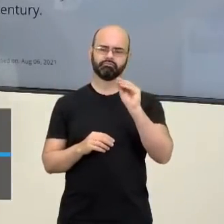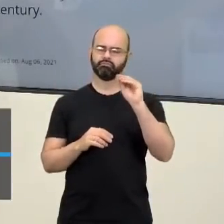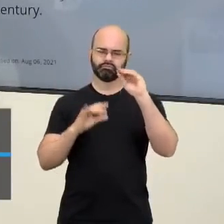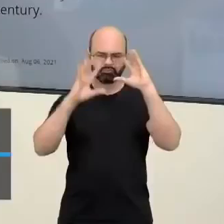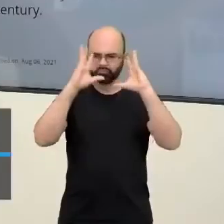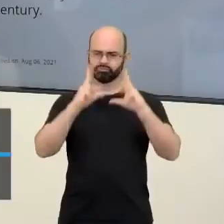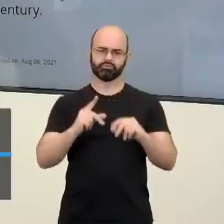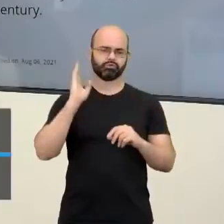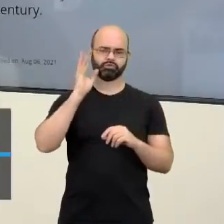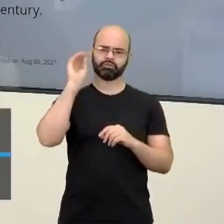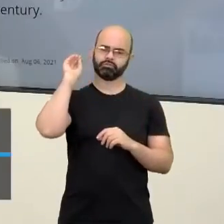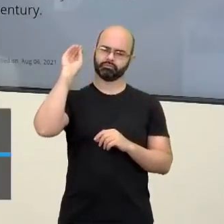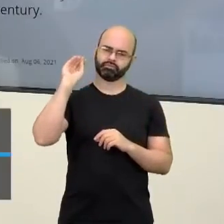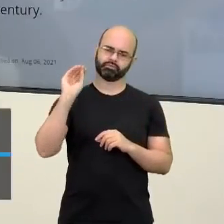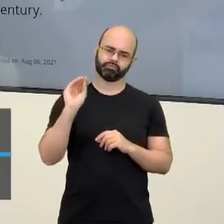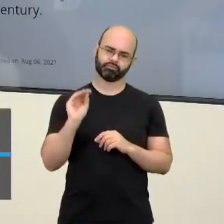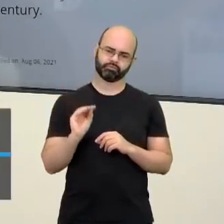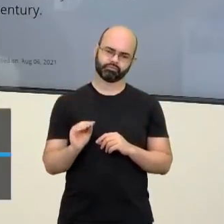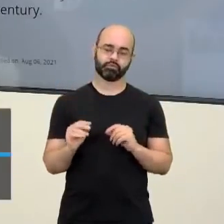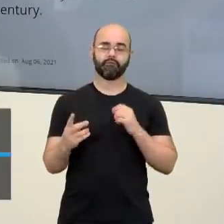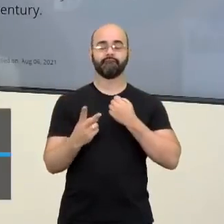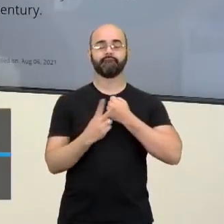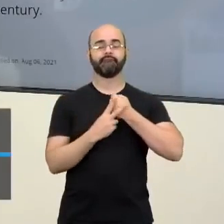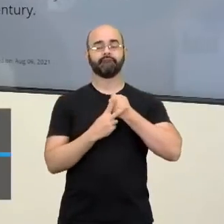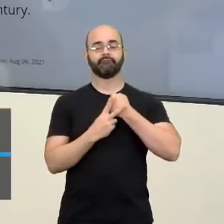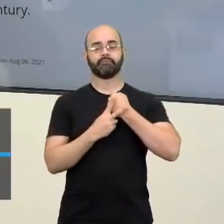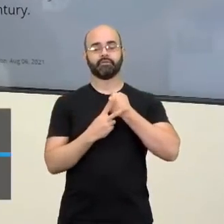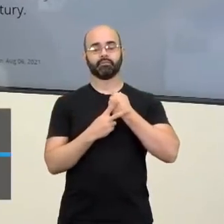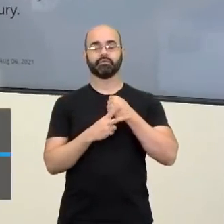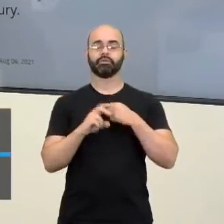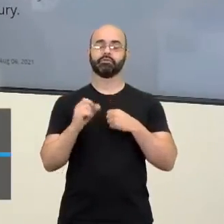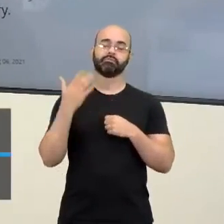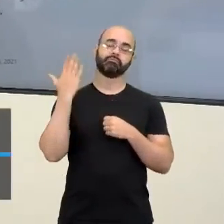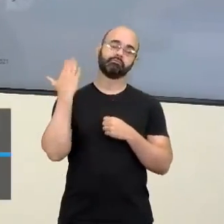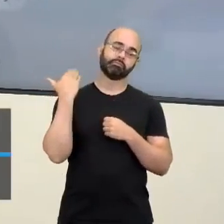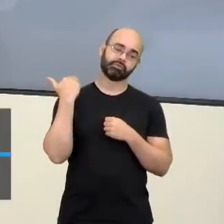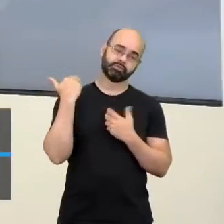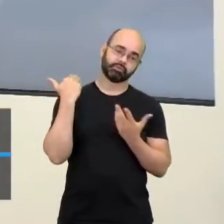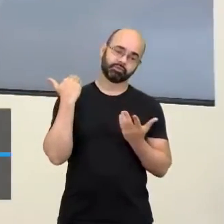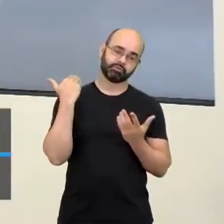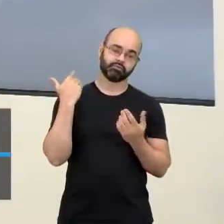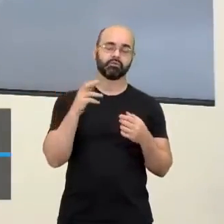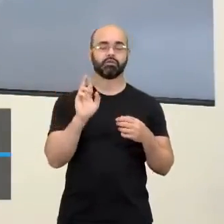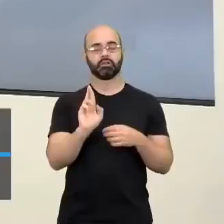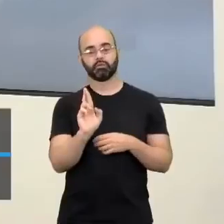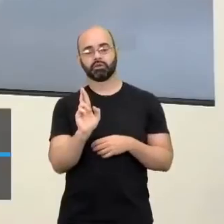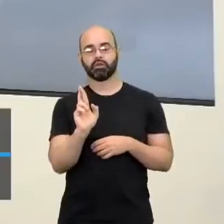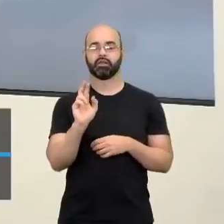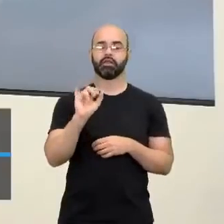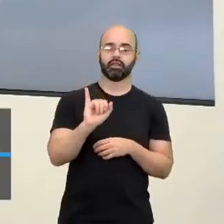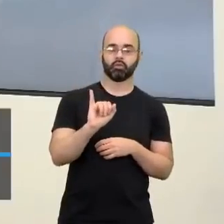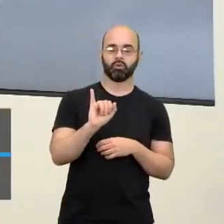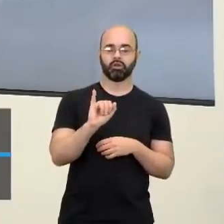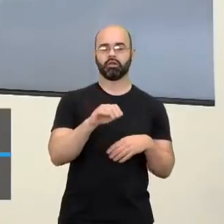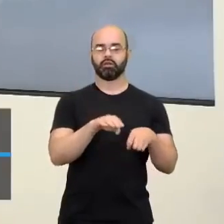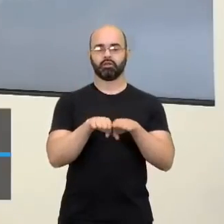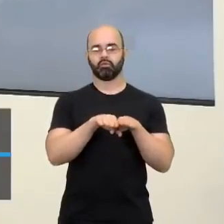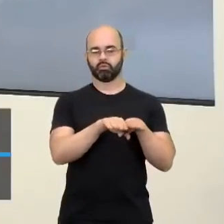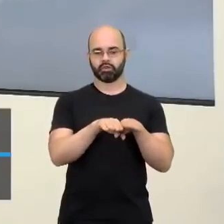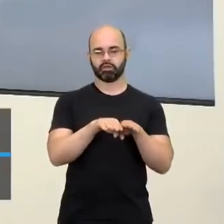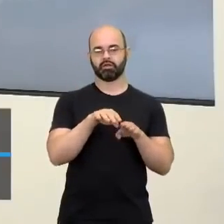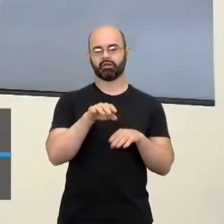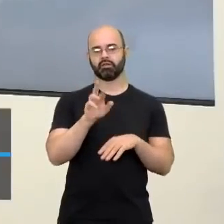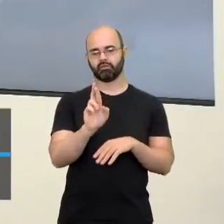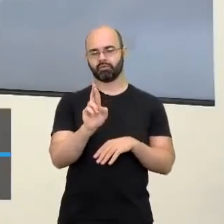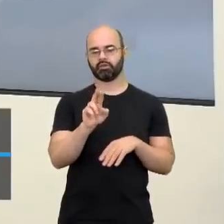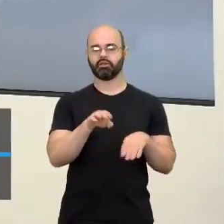uma vez, tá? Então vocês vão colocar os verbos e se estão no passado regular ou passado irregular. Como é lembrando de, o